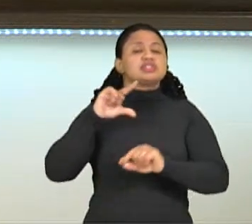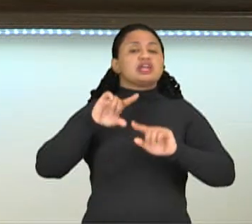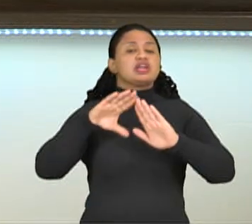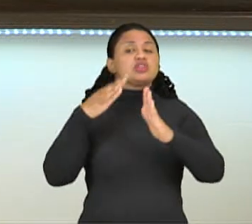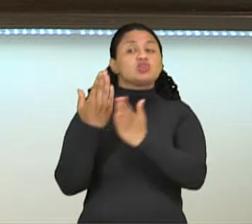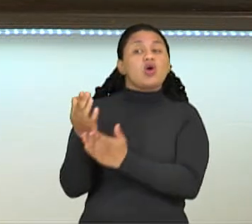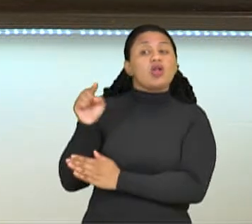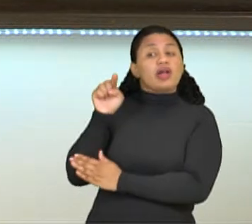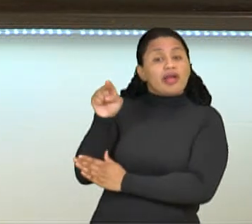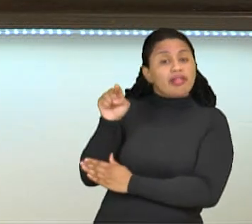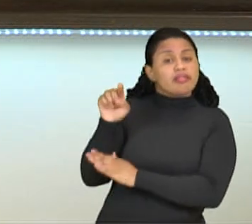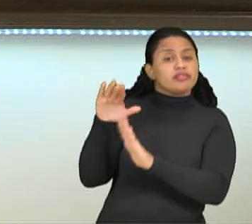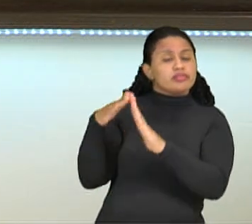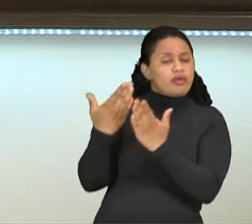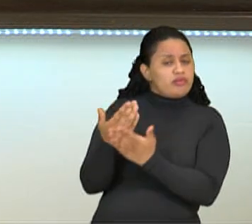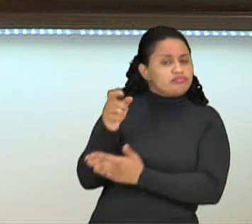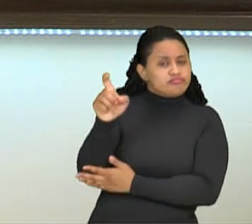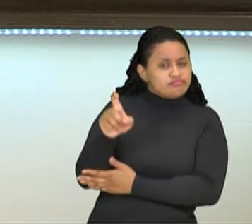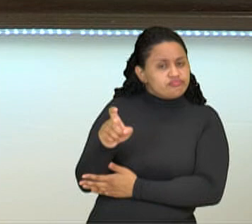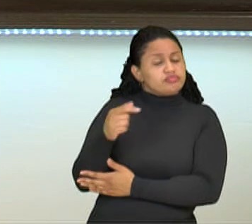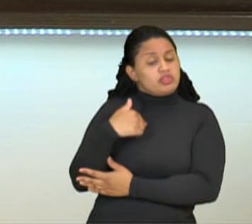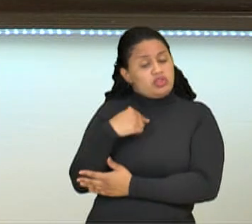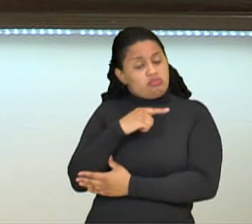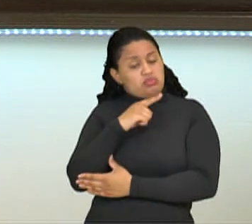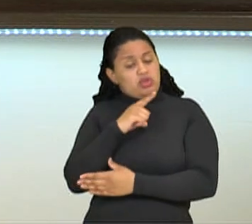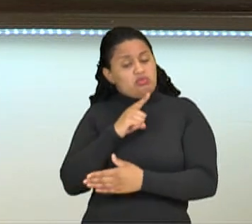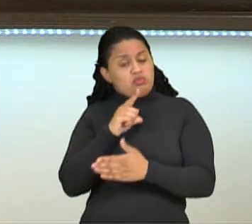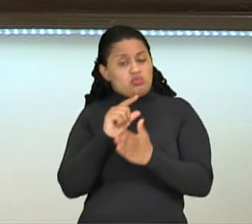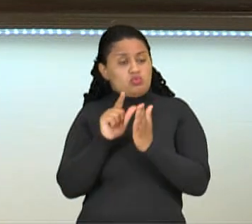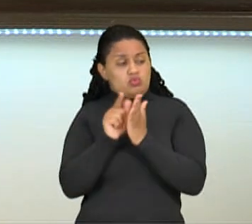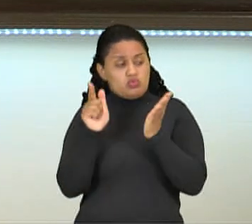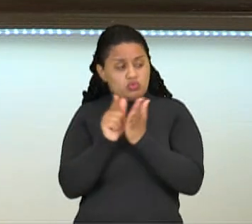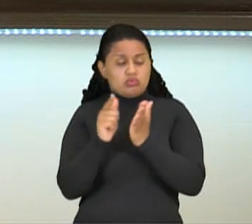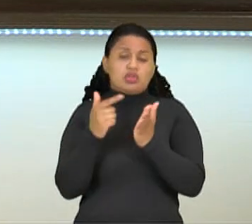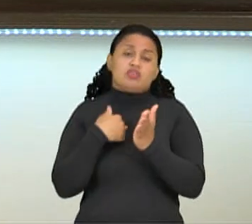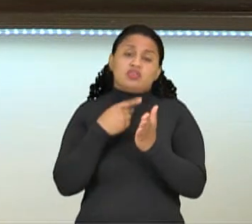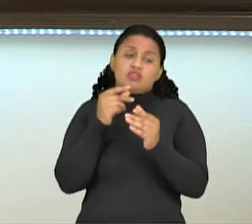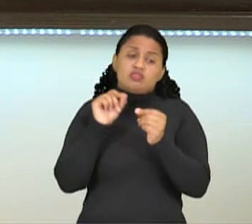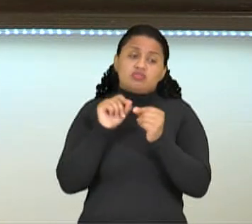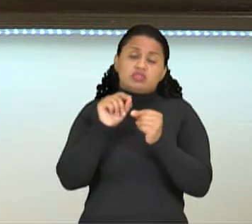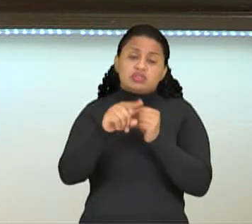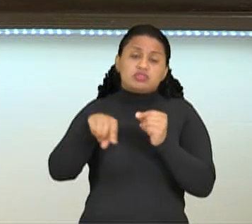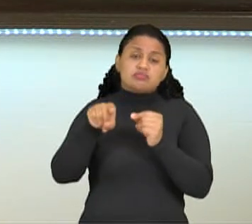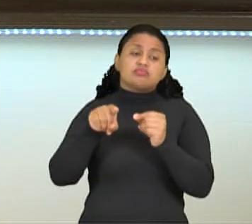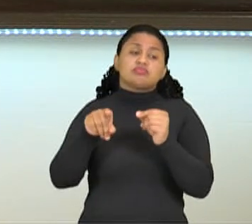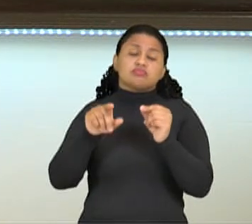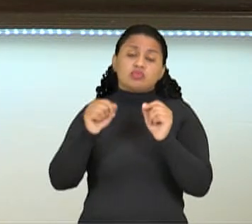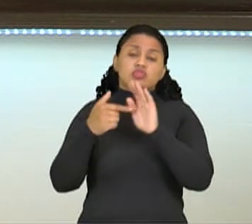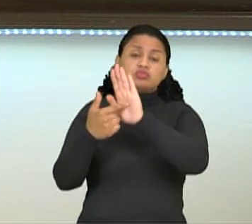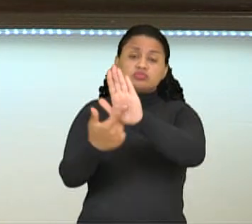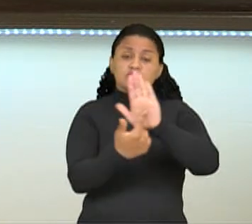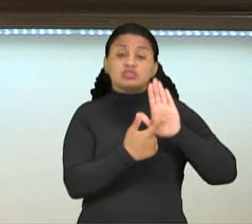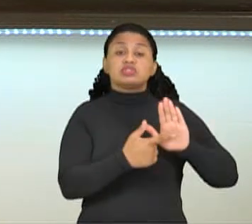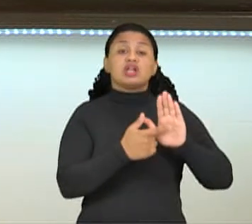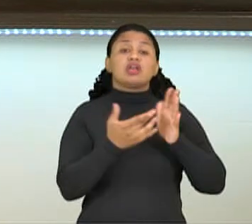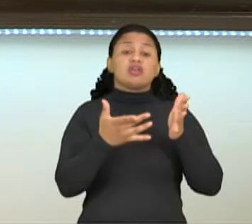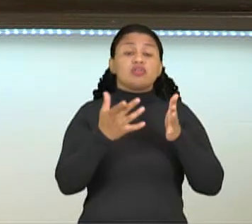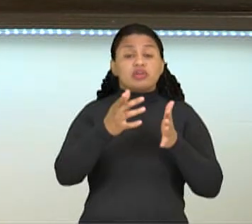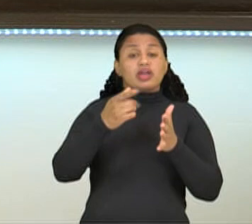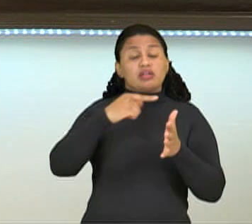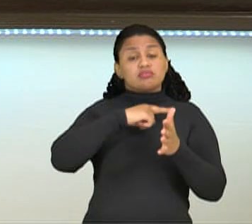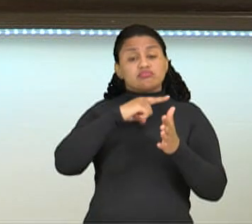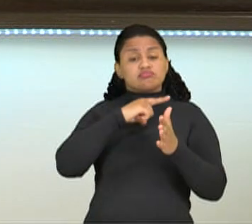X. Eu sou dona do jornal, eu vou fazer com que aquela matéria mostre para o leitor que eu quero que tenha um